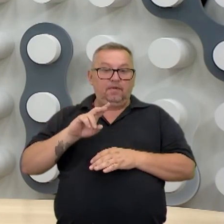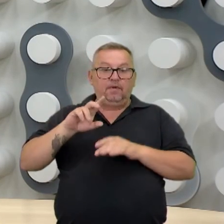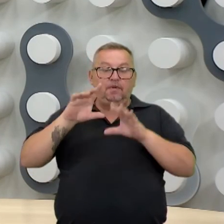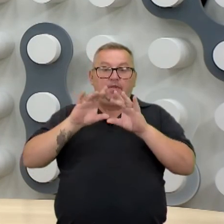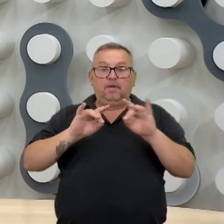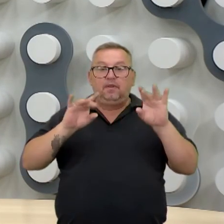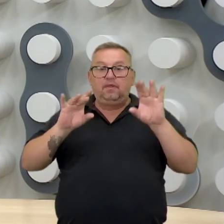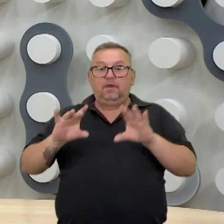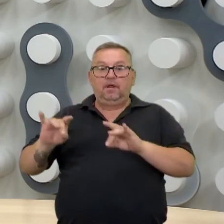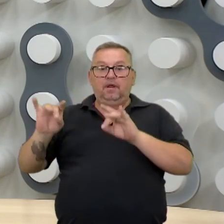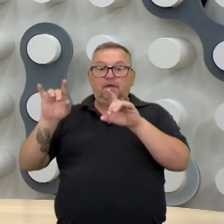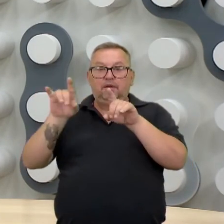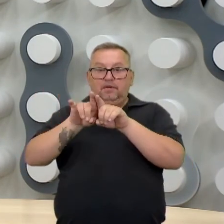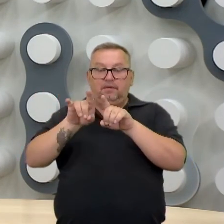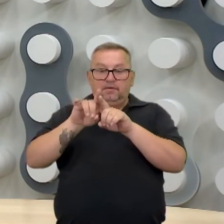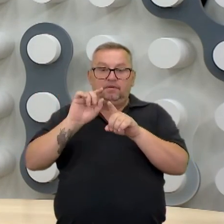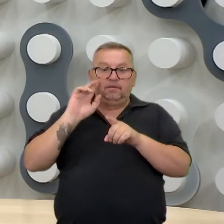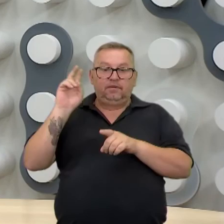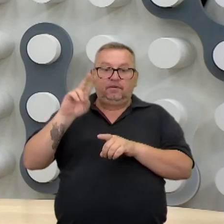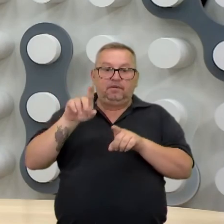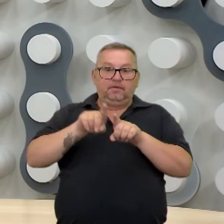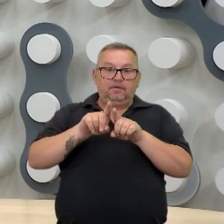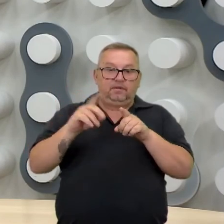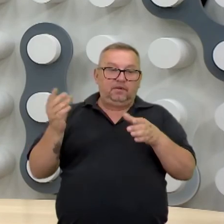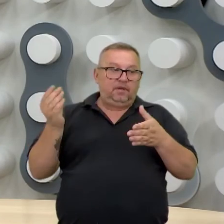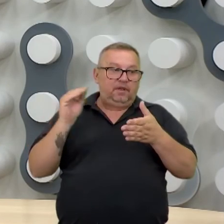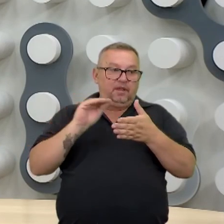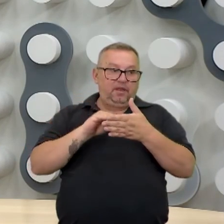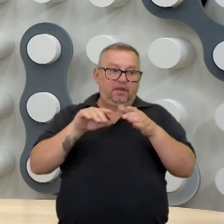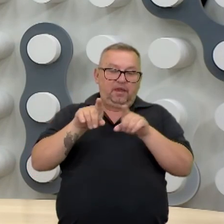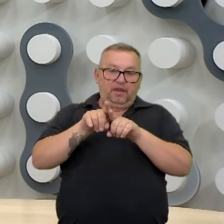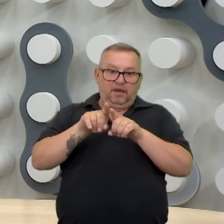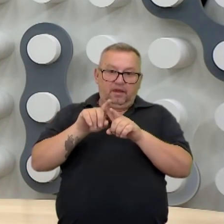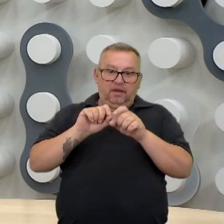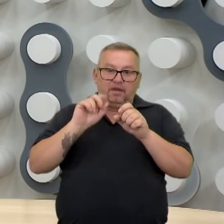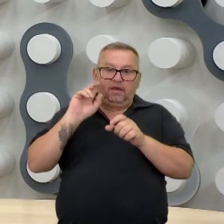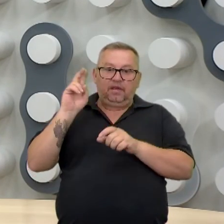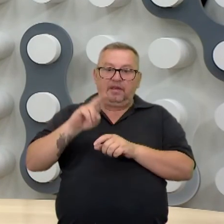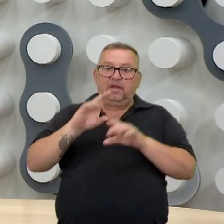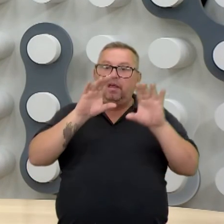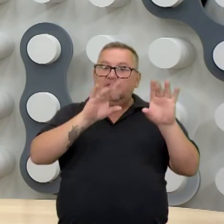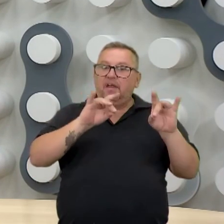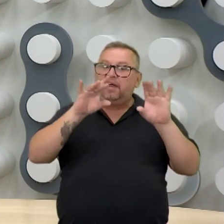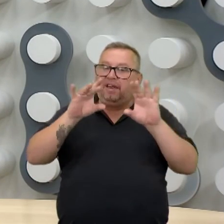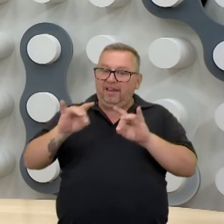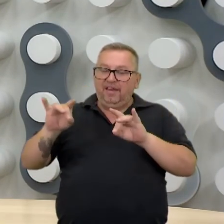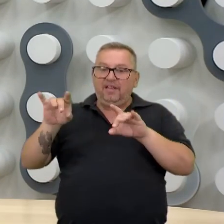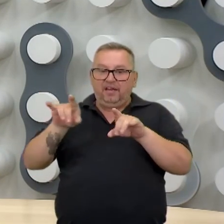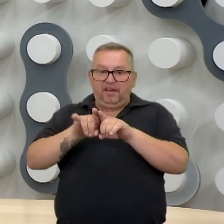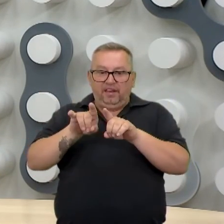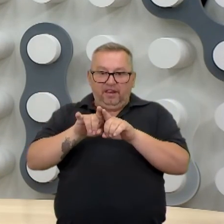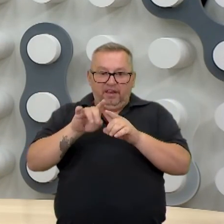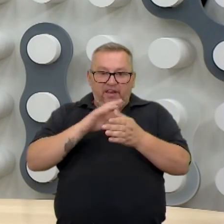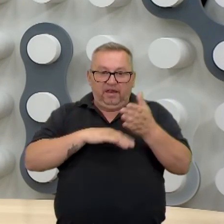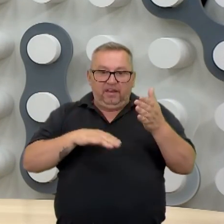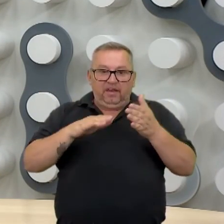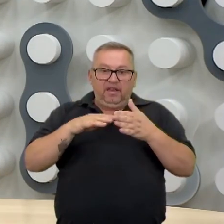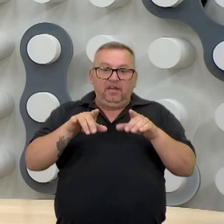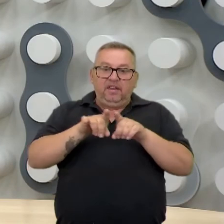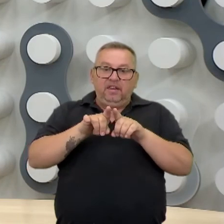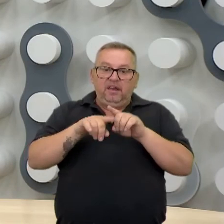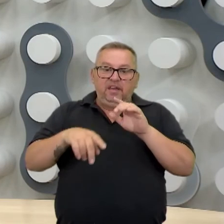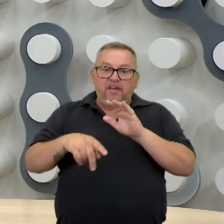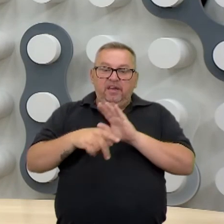que nós colocamos lá os links, está todo lá colocadinho para vocês. Vocês podem entrar naqueles links lá e aí vocês vão entrar em os sites